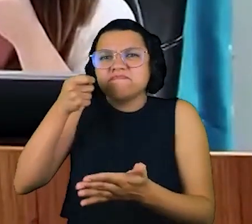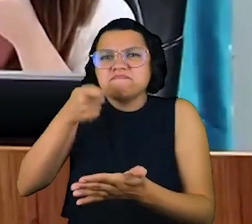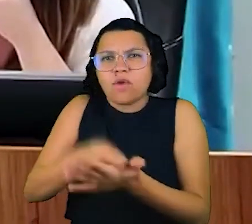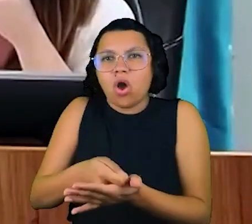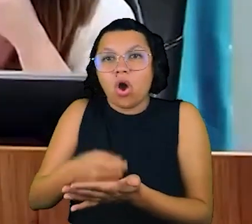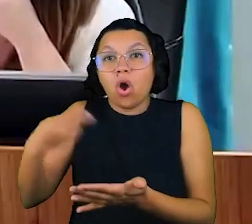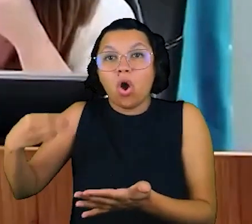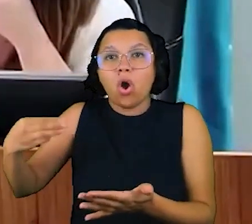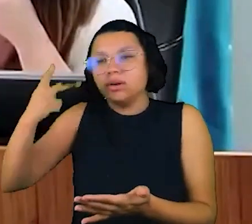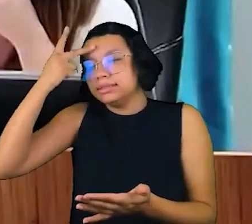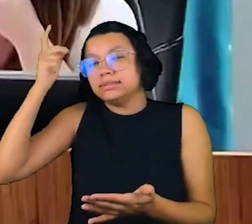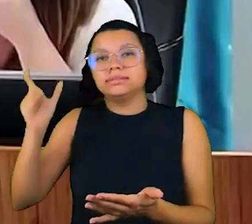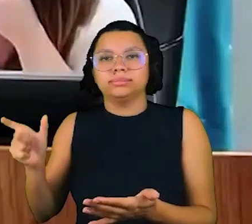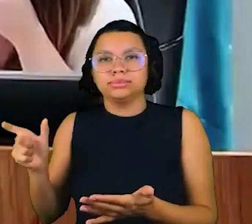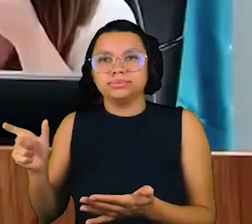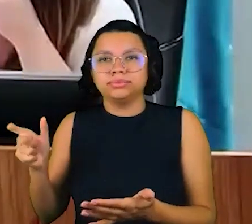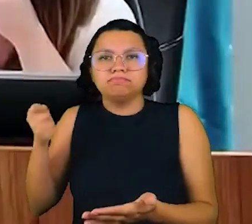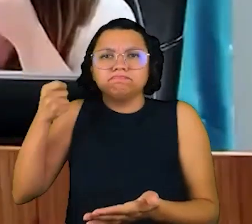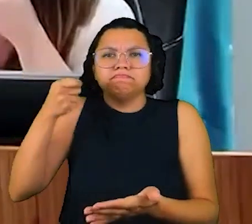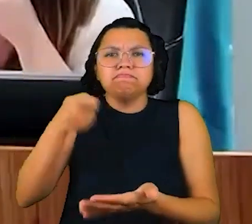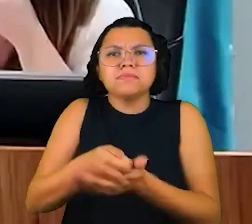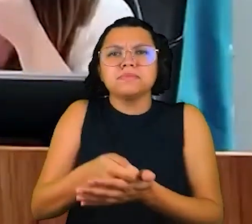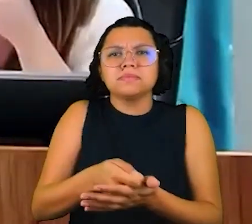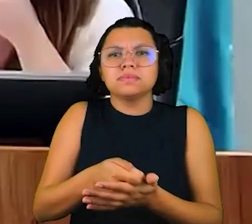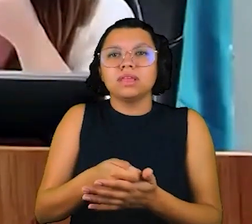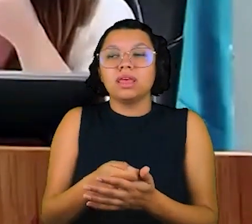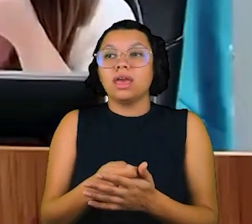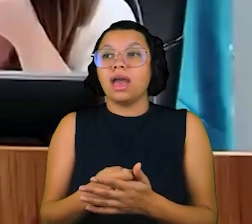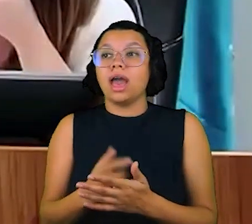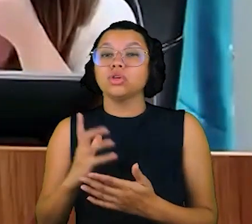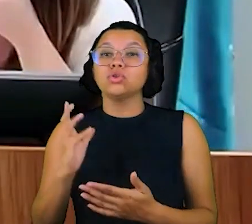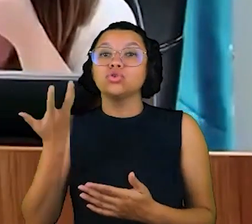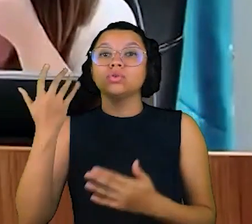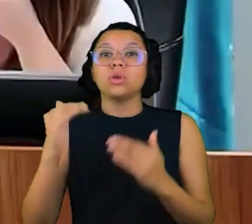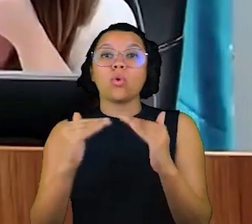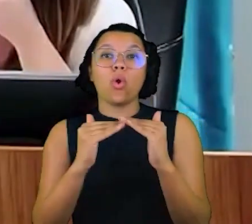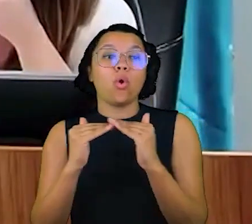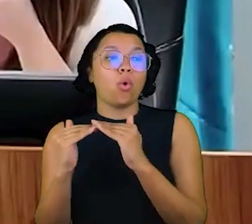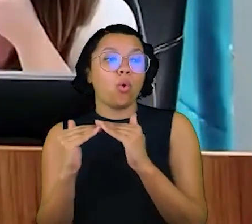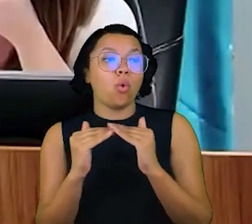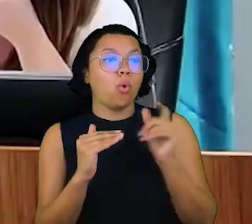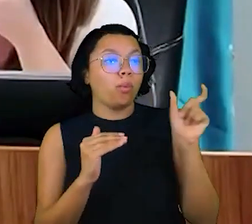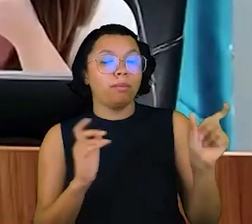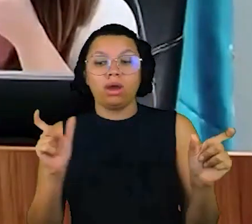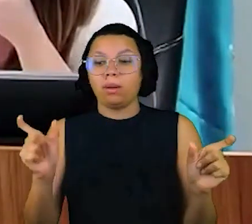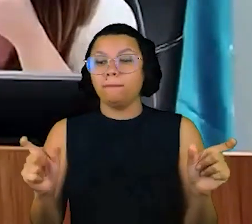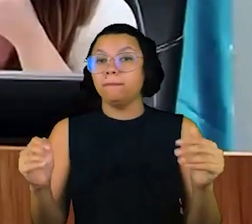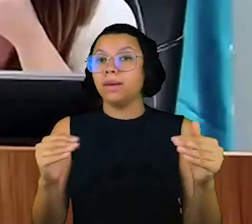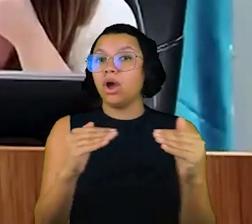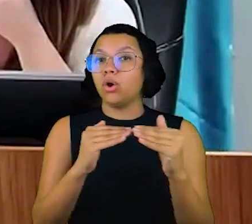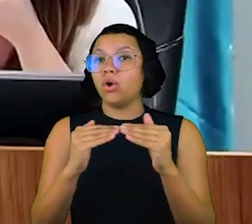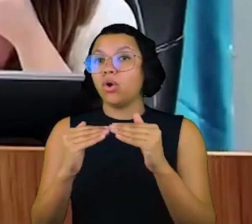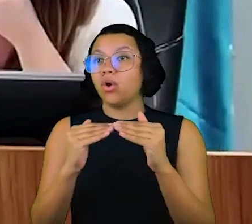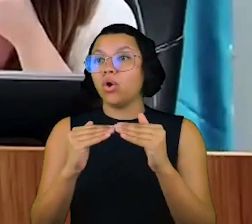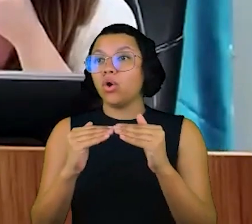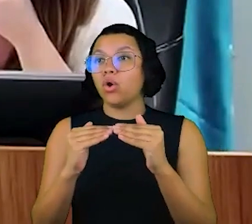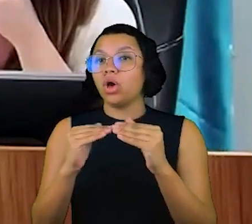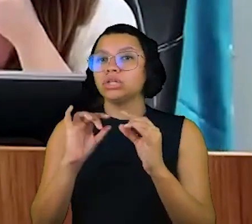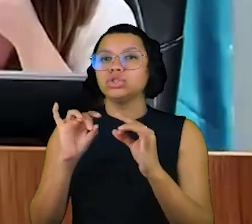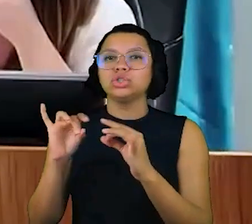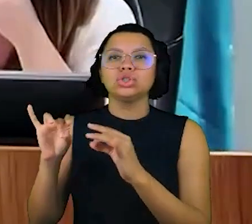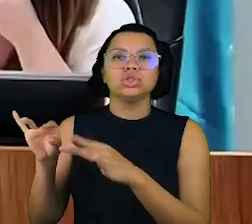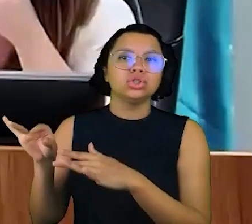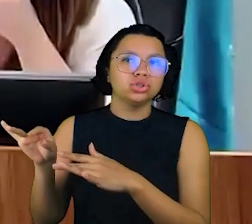é imposta por um terceiro. A solução consensualmente obtida pelas